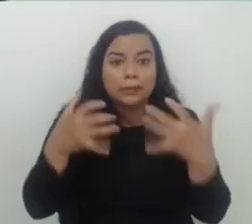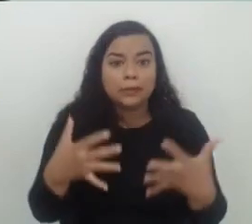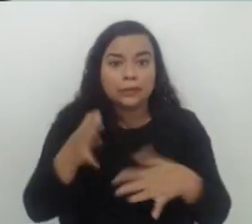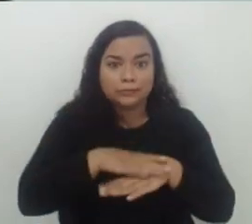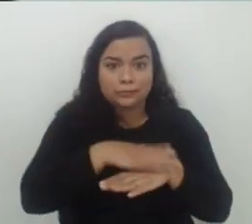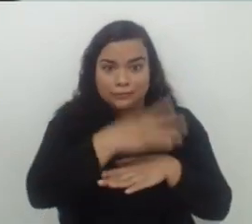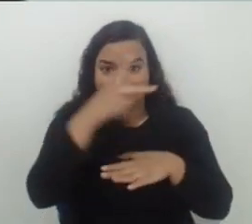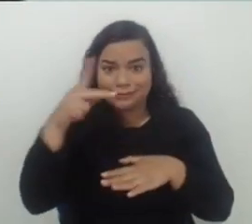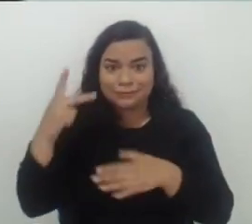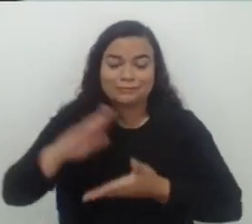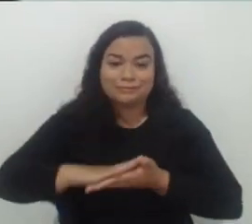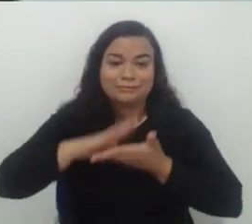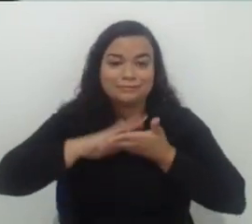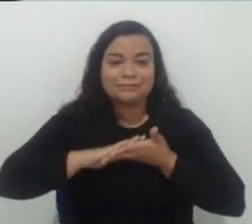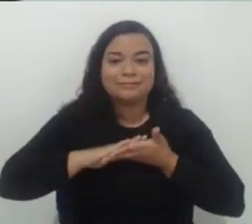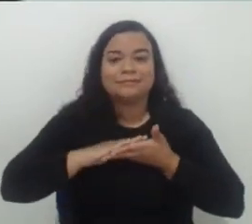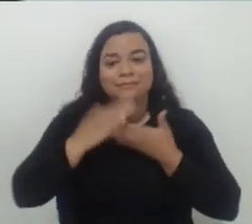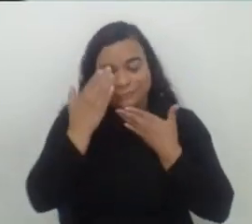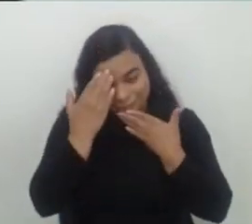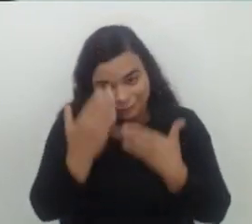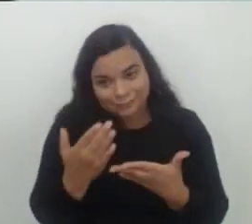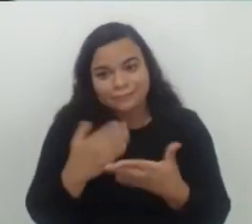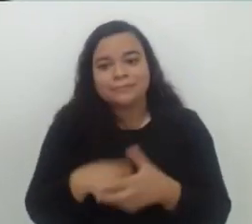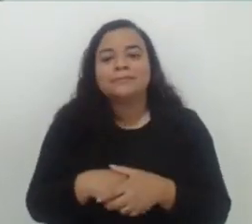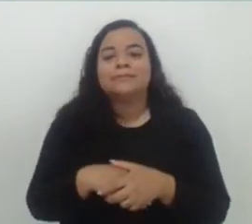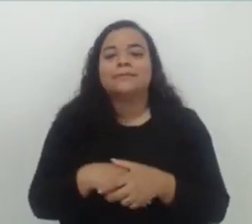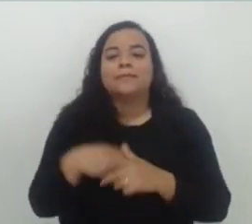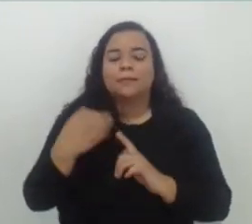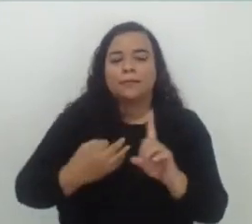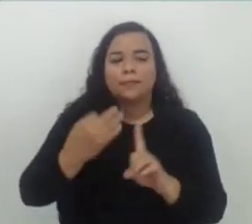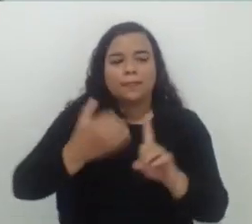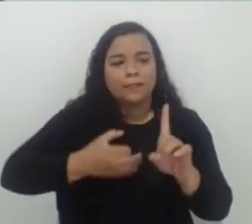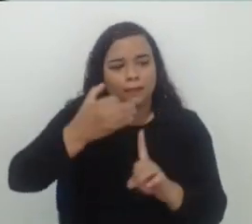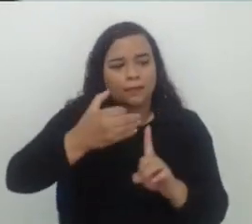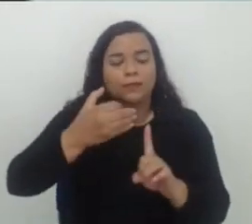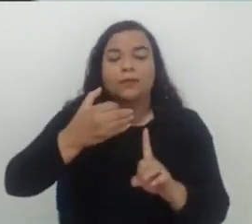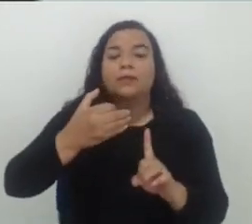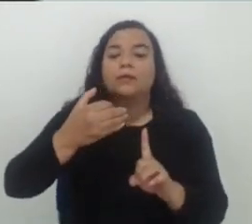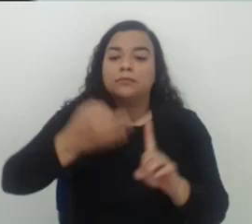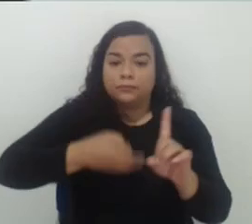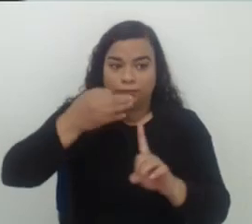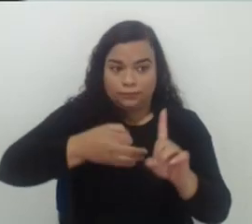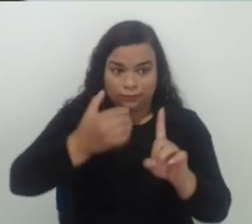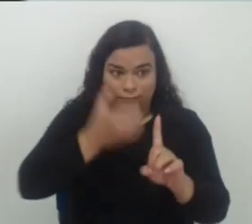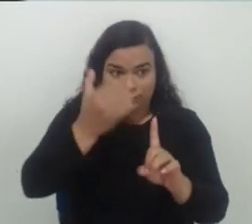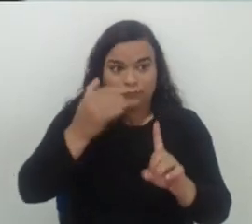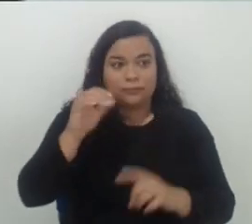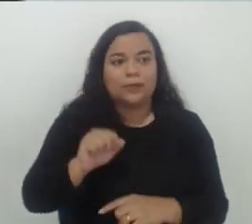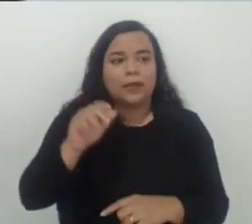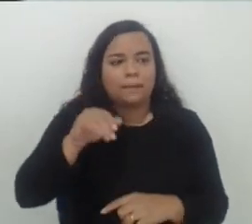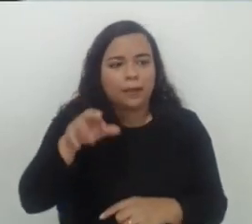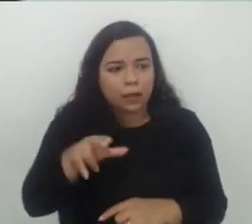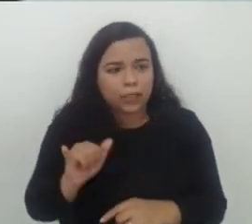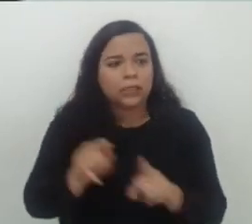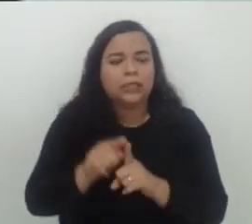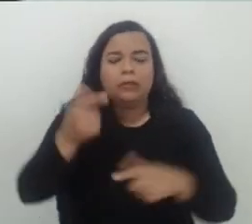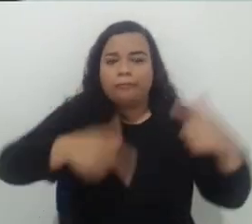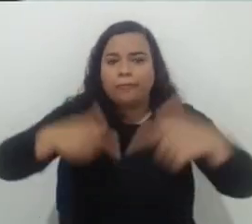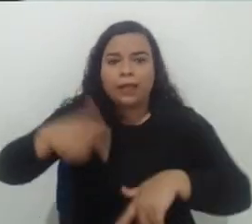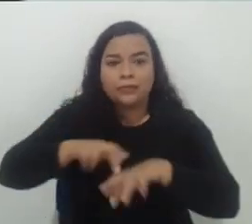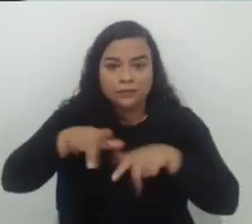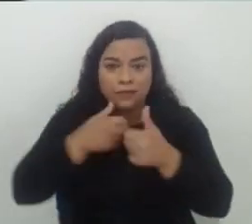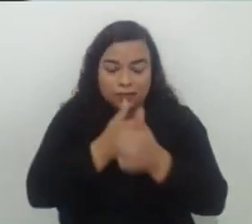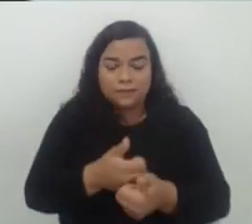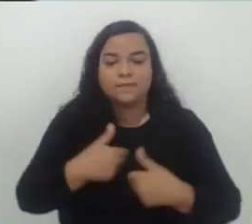Excelências, desde a propositura do desembargador Amauri, nosso decano, aos demais que acompanharam, eu recebo como